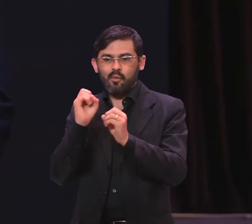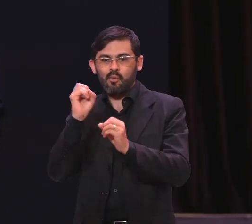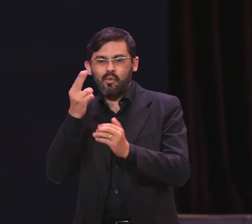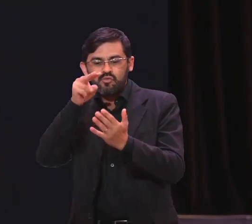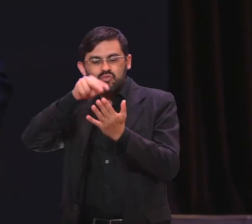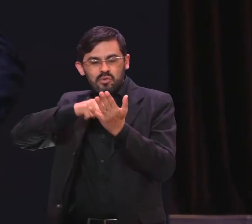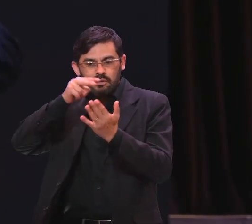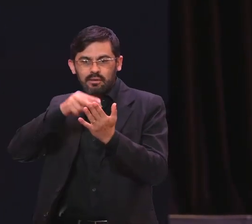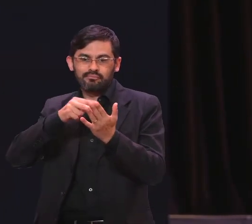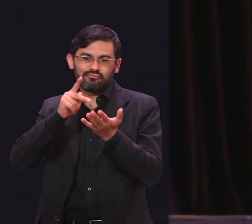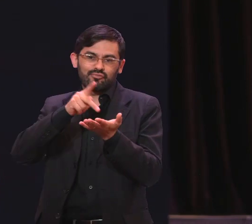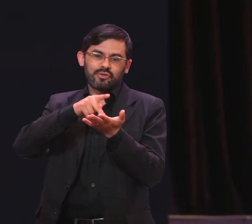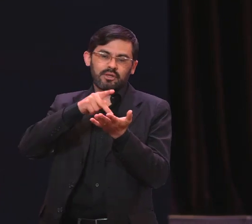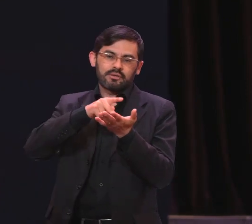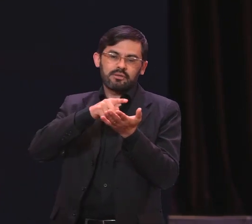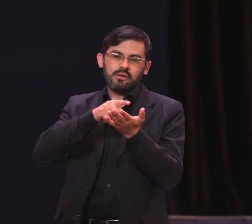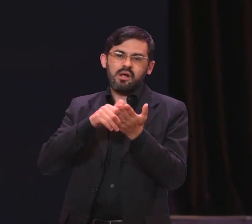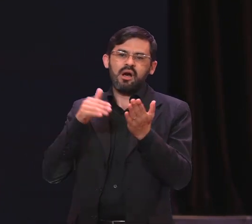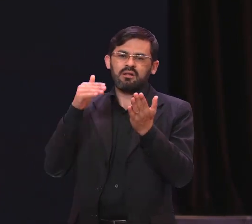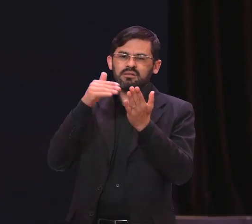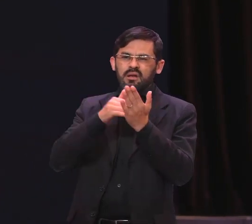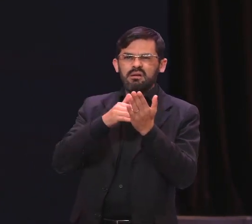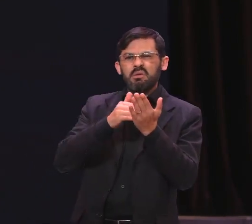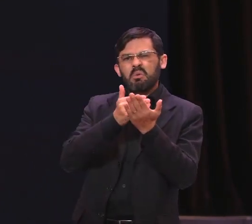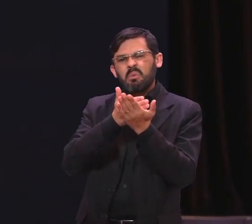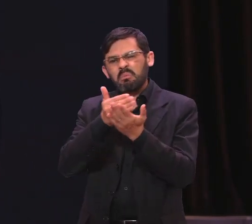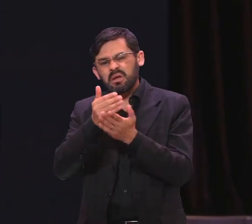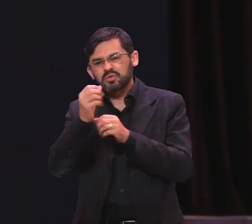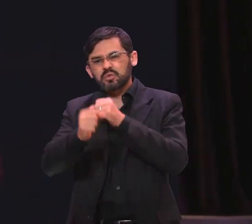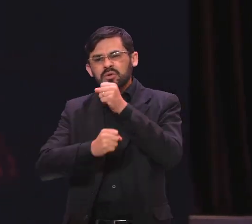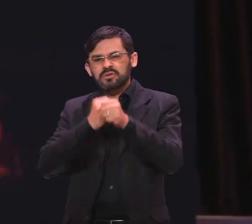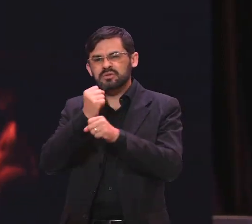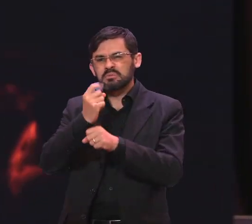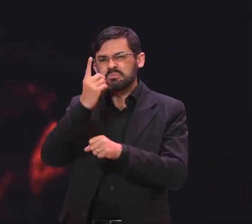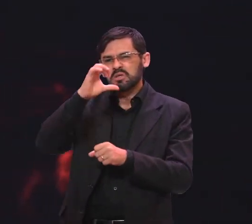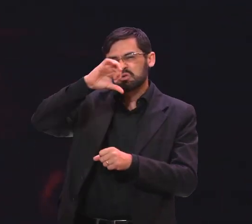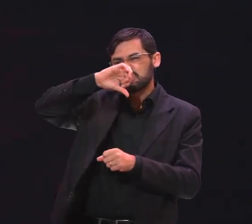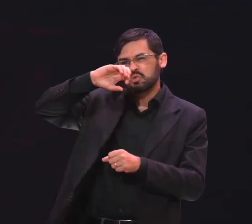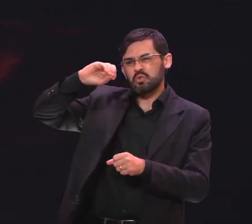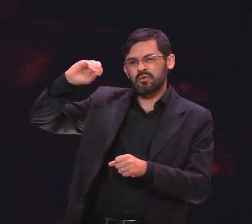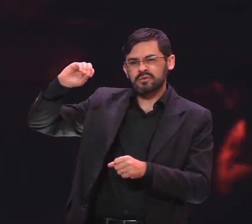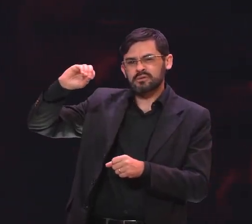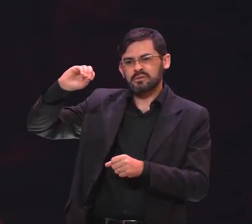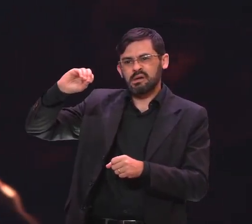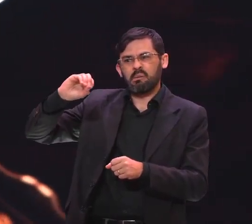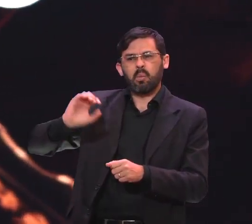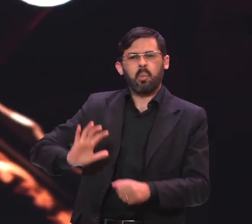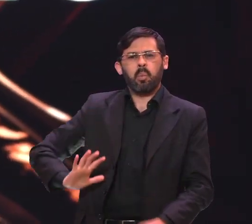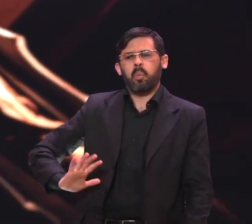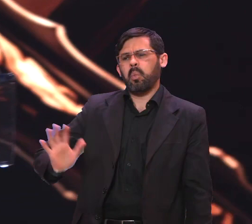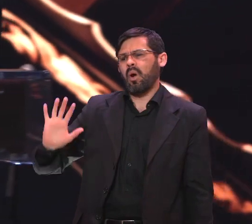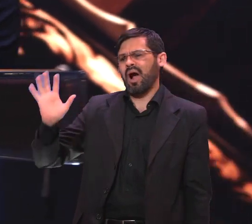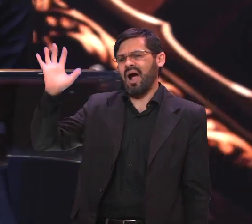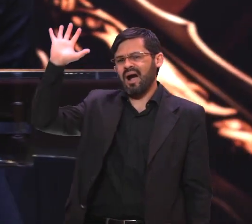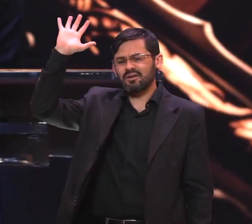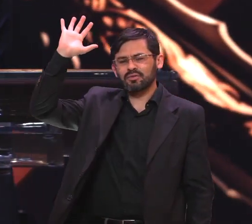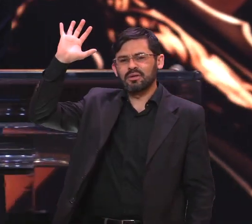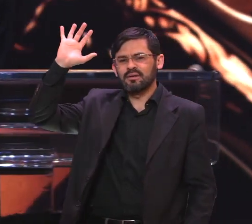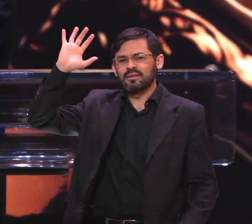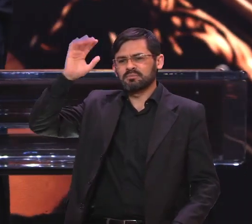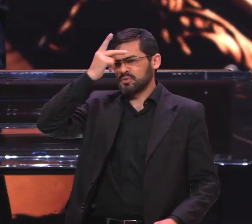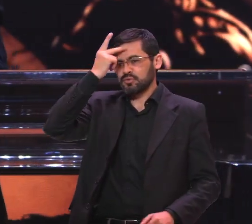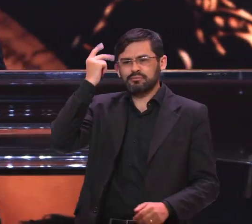Até o começo de 1900, a Bíblia era um livro muito caro, poucas pessoas tinham